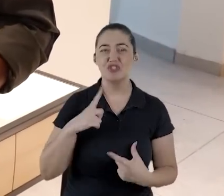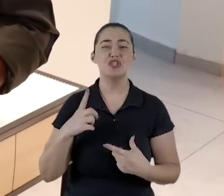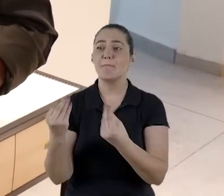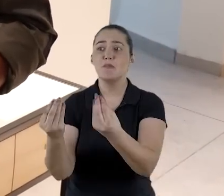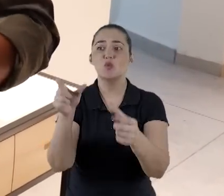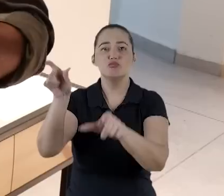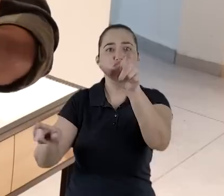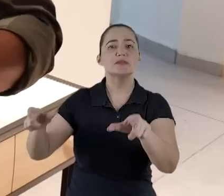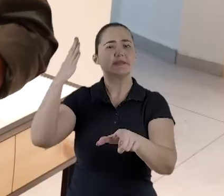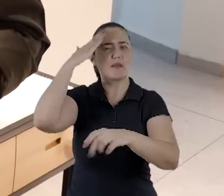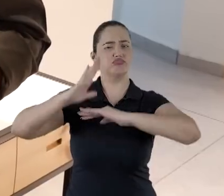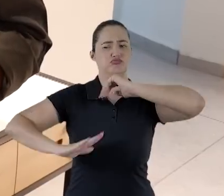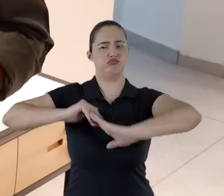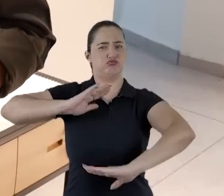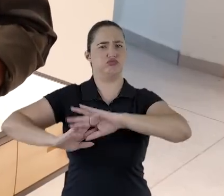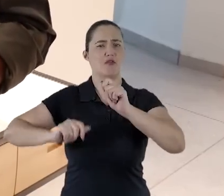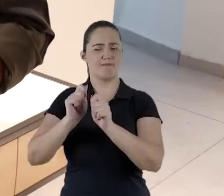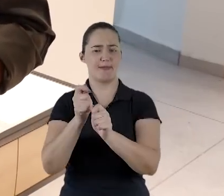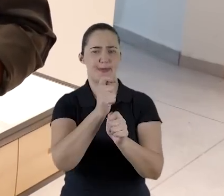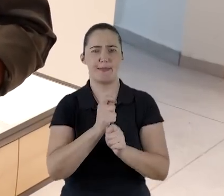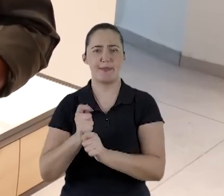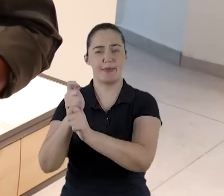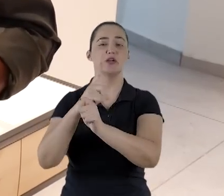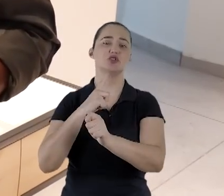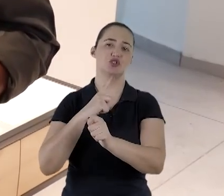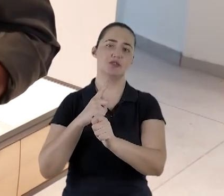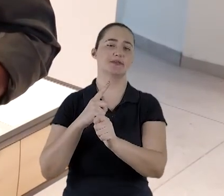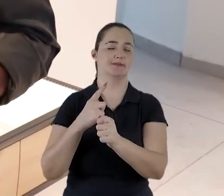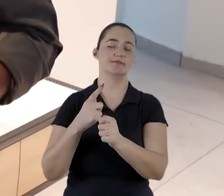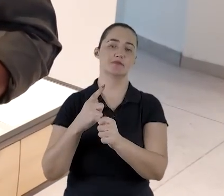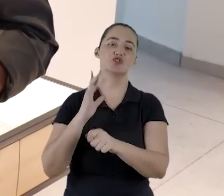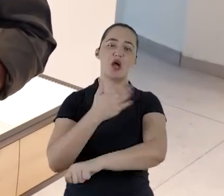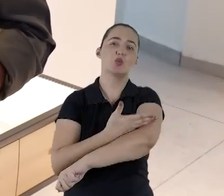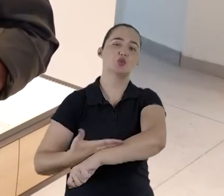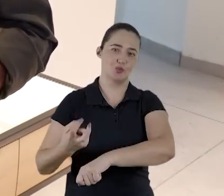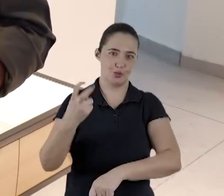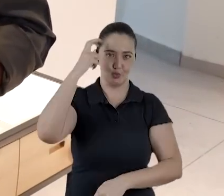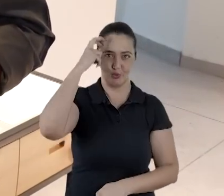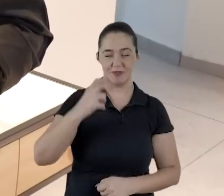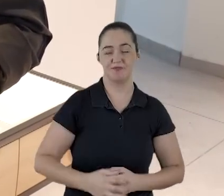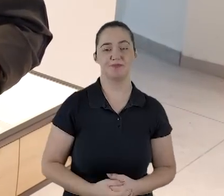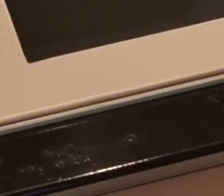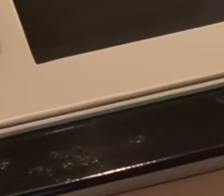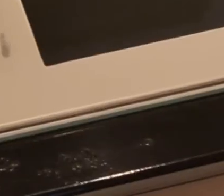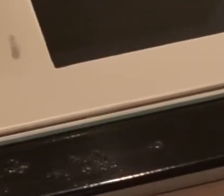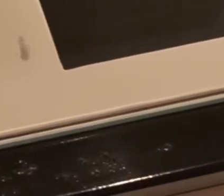os artistas que faziam esse tipo de obra, porque há séculos havia este costume, este emblema aqui na